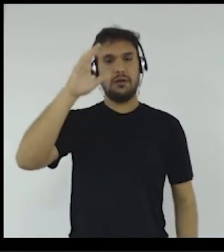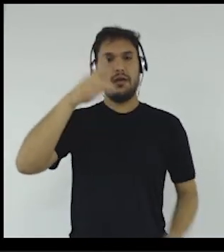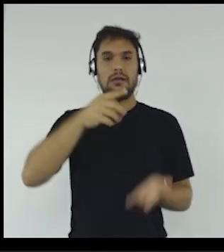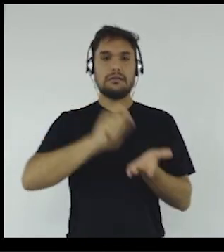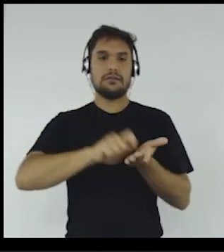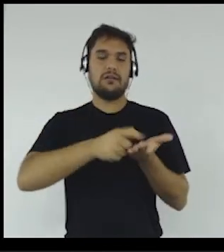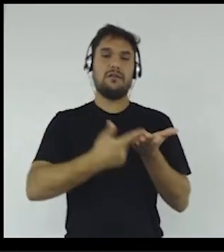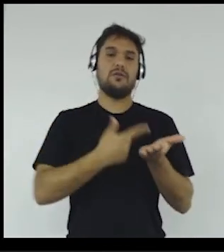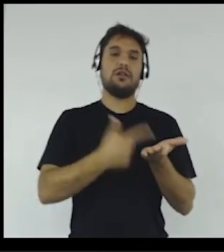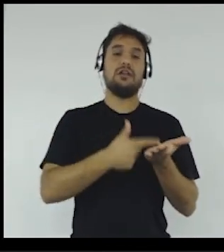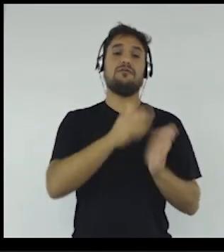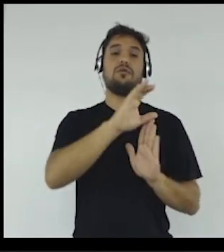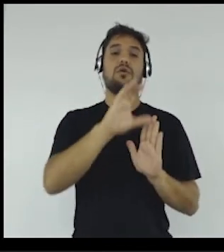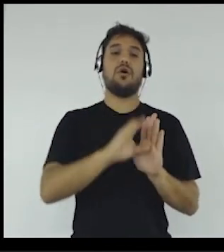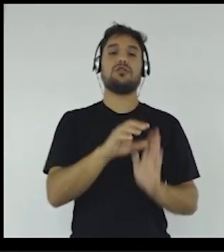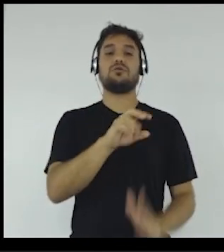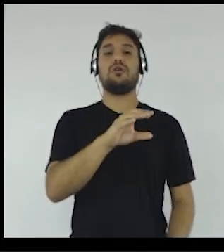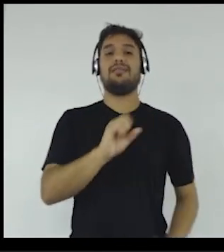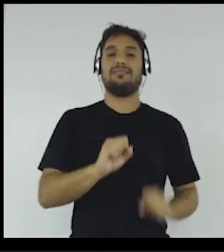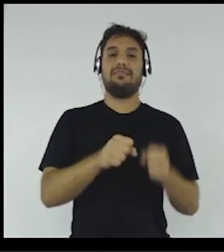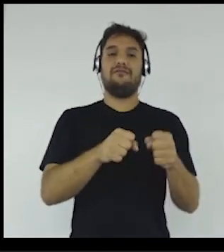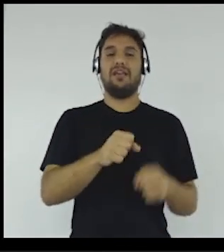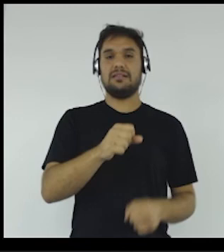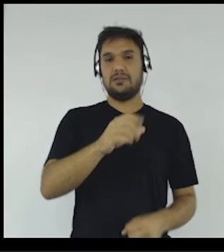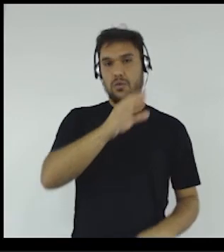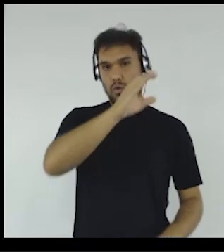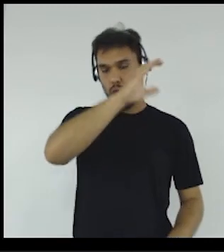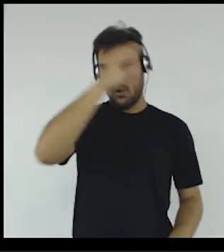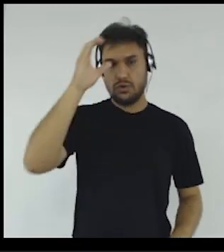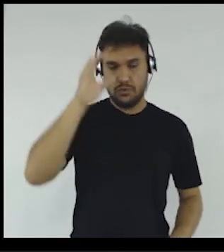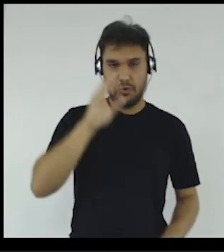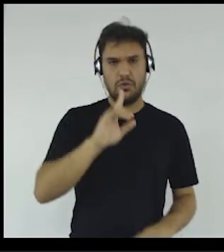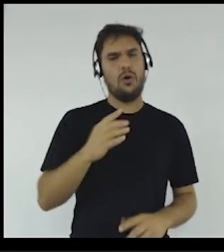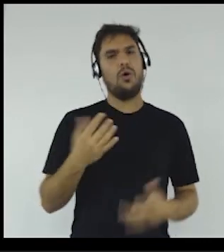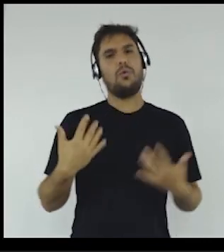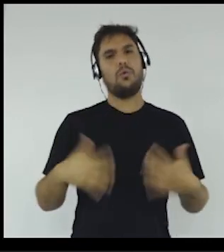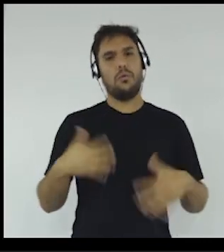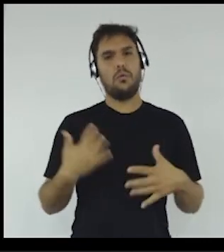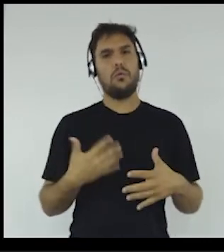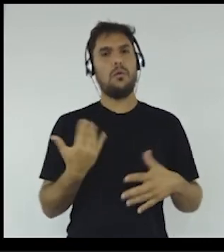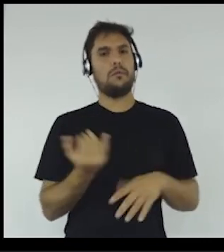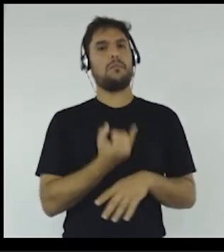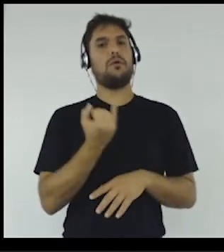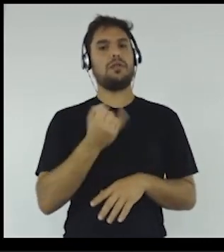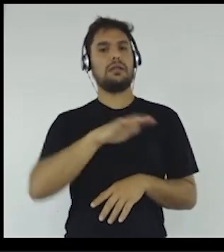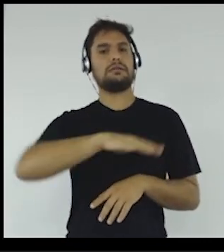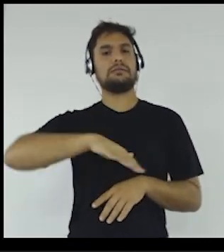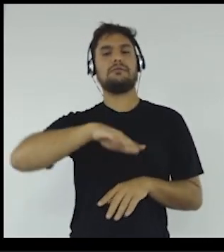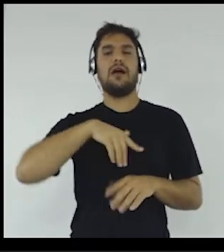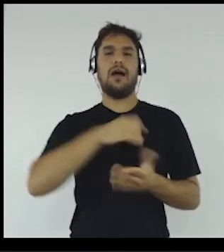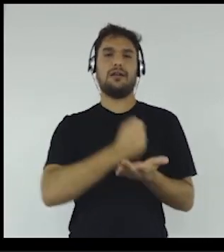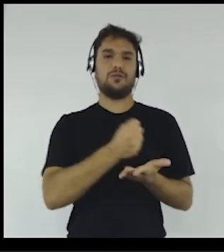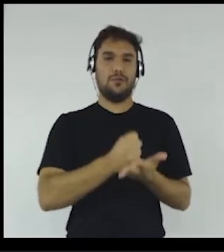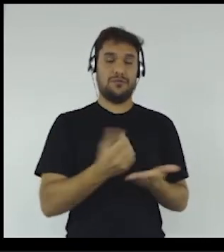Código de Defesa do Consumidor uma visão extraordinária, relevância social e econômica no universo dos